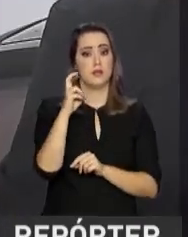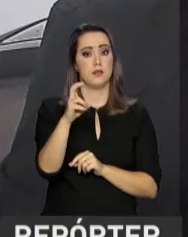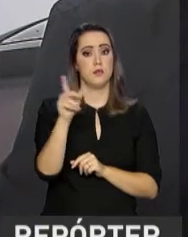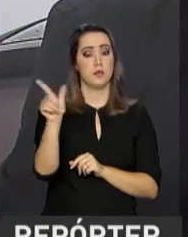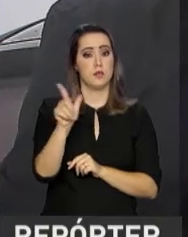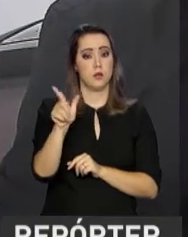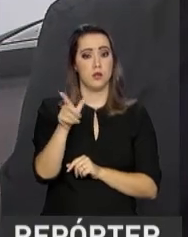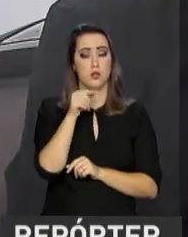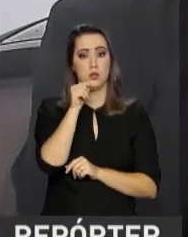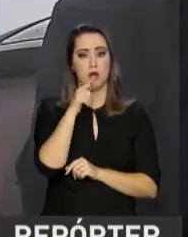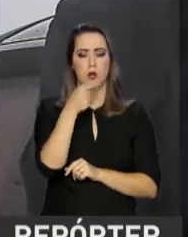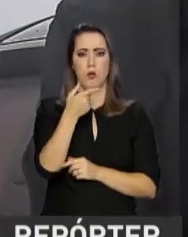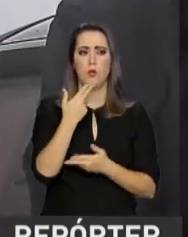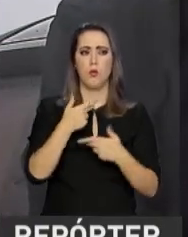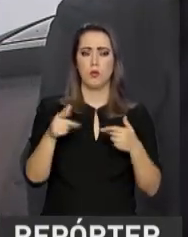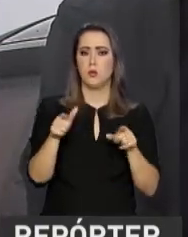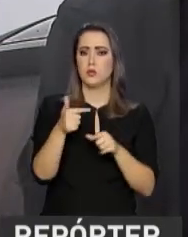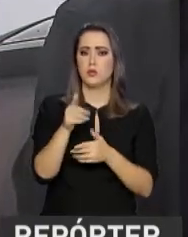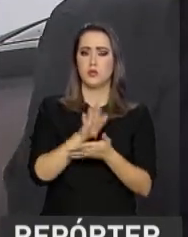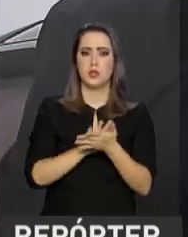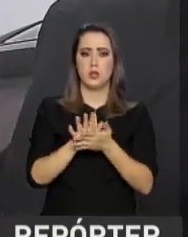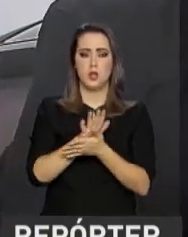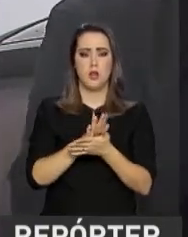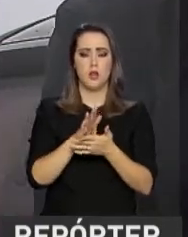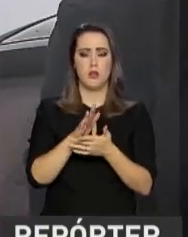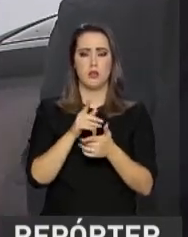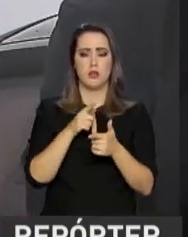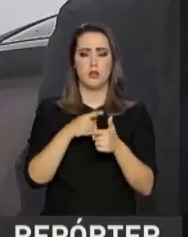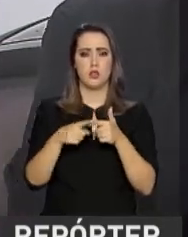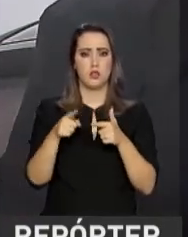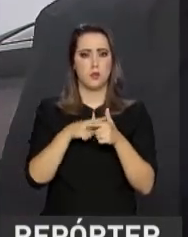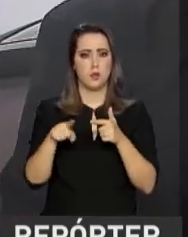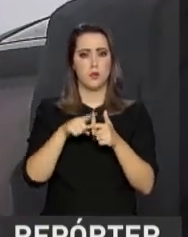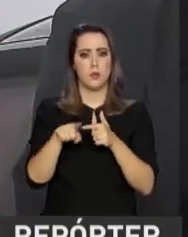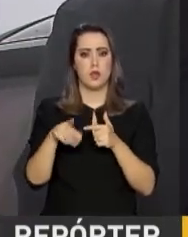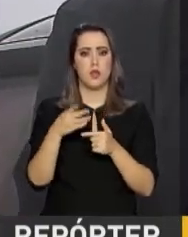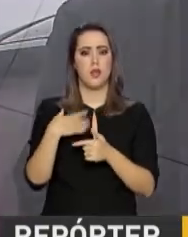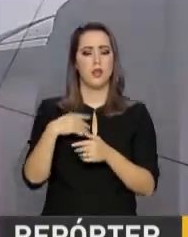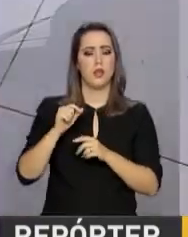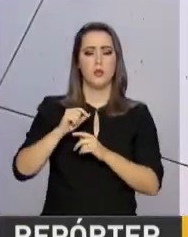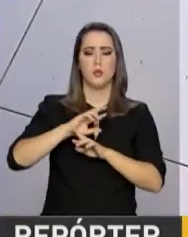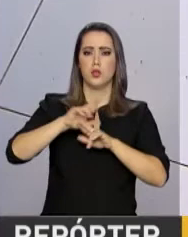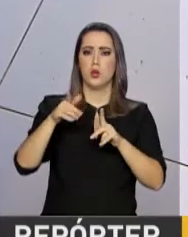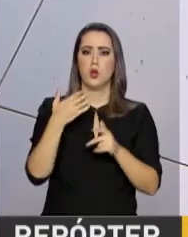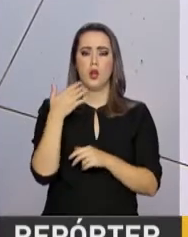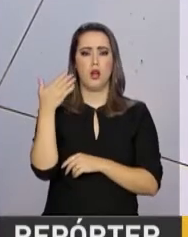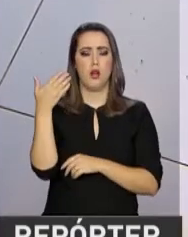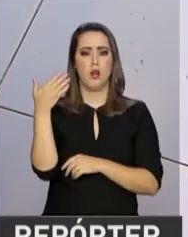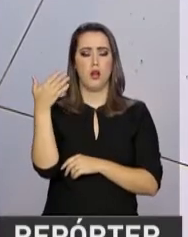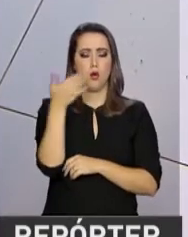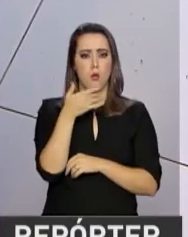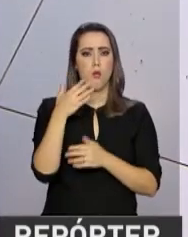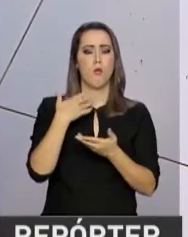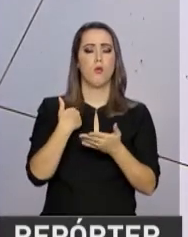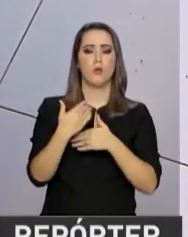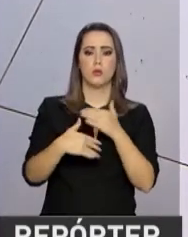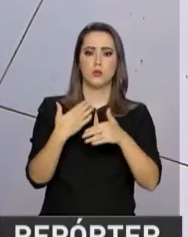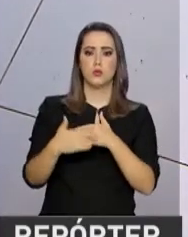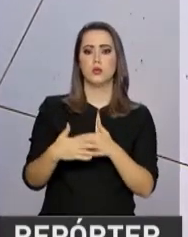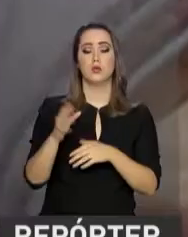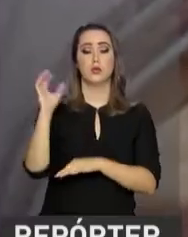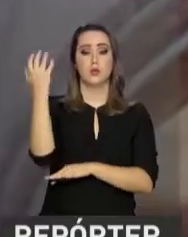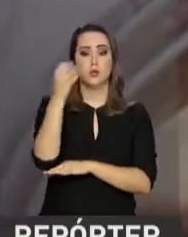lavagem com um produto que não pode danificar o plástico do carro a ressecar o plástico não mancha o carro e é claro o meio ambiente agradece